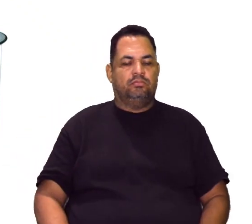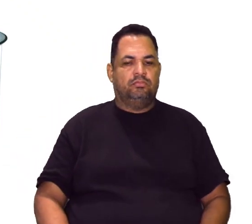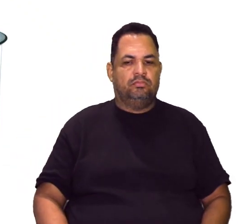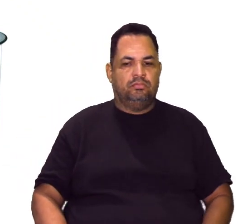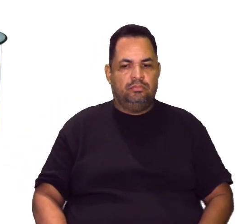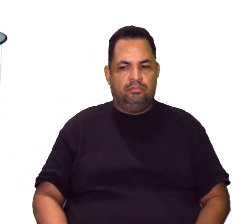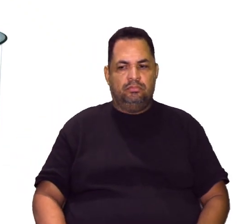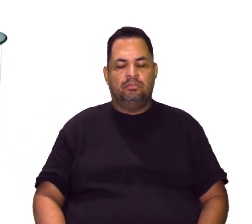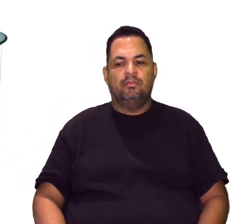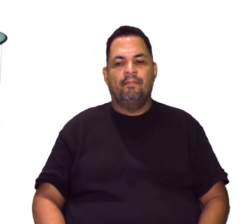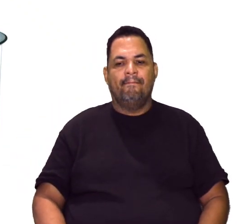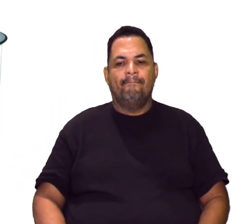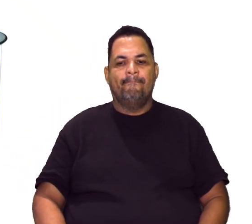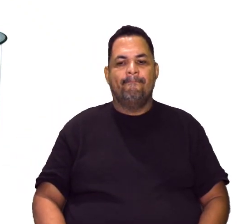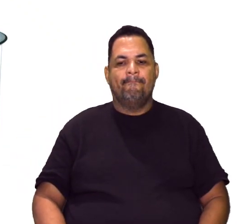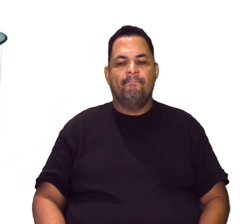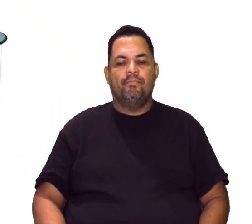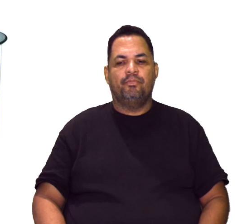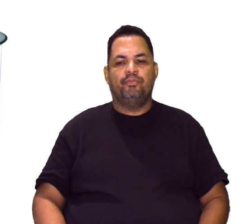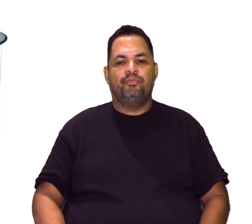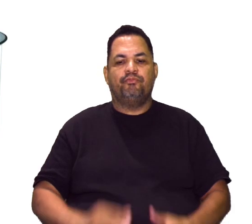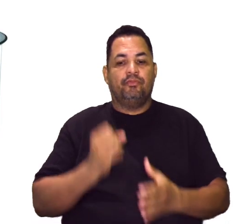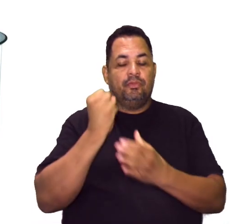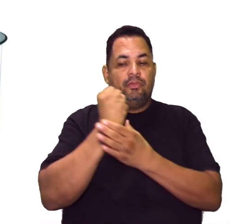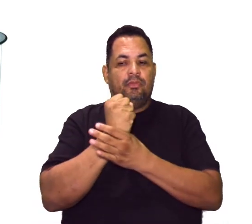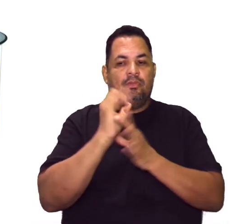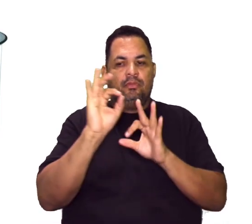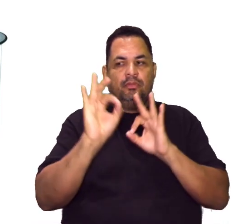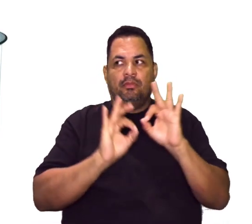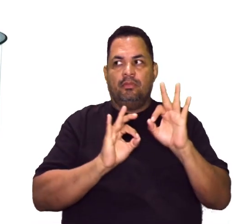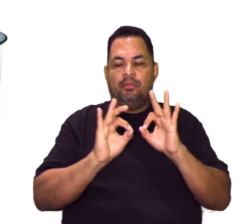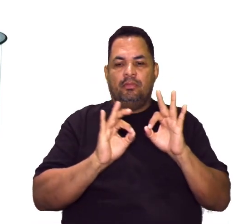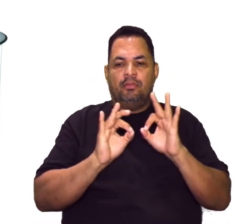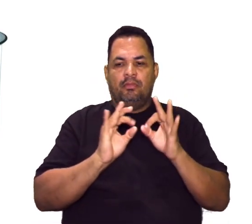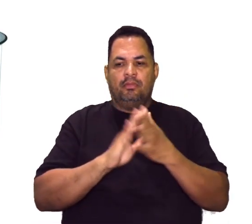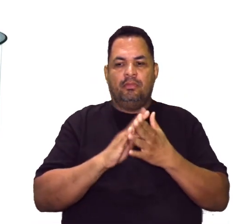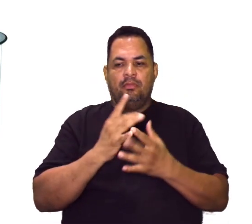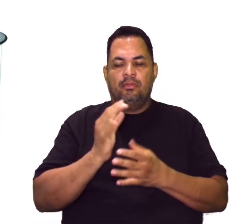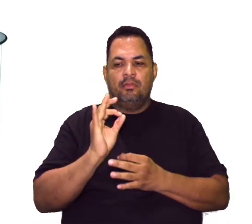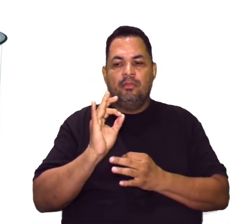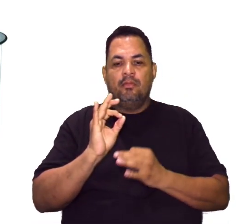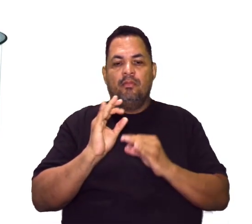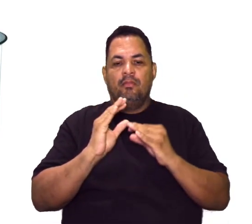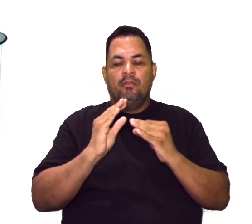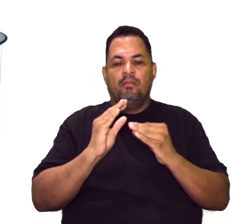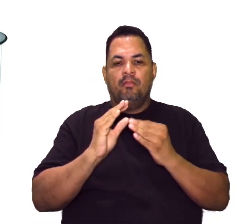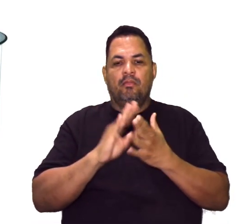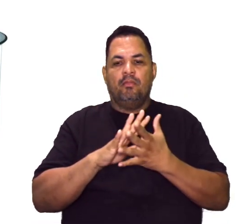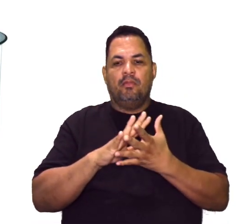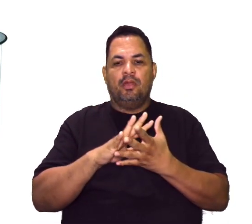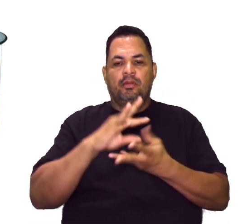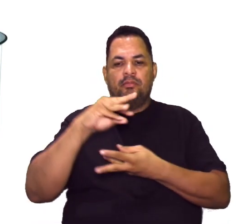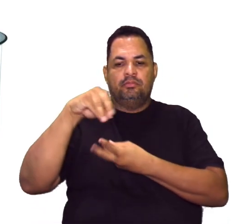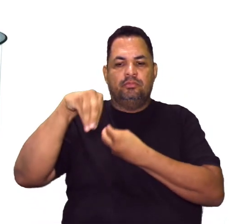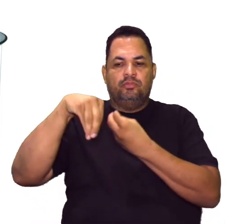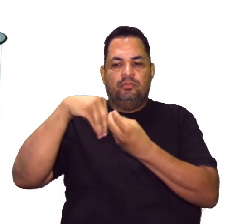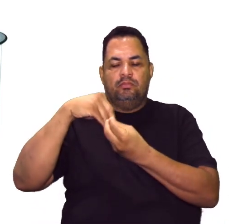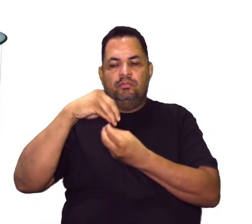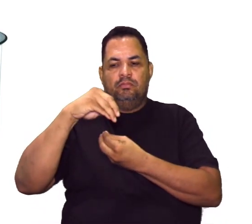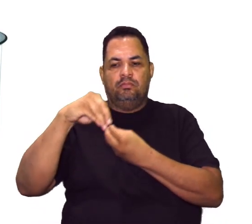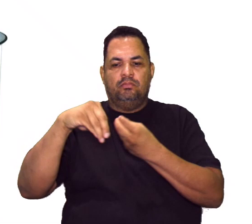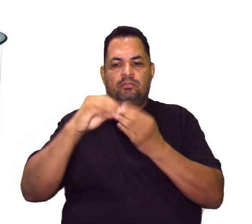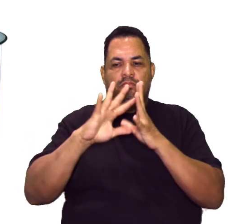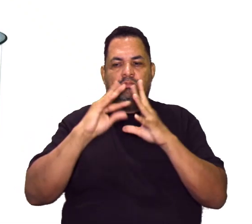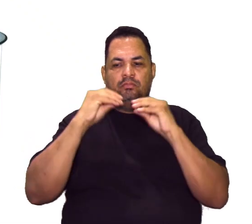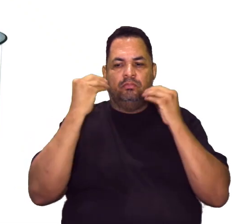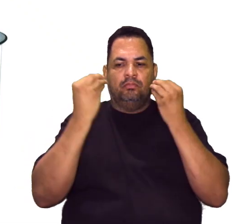polaridade das moléculas, garante-se, ok? Com certeza, a solubilidade